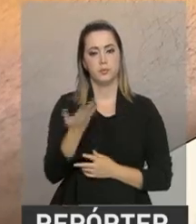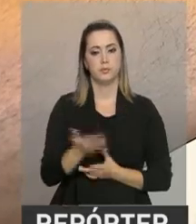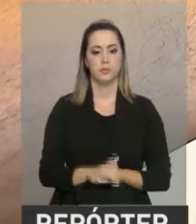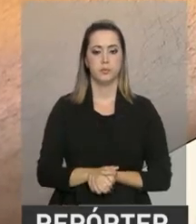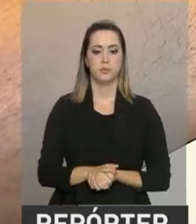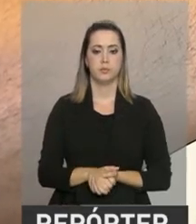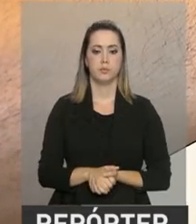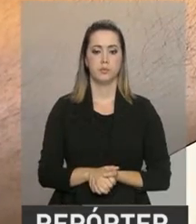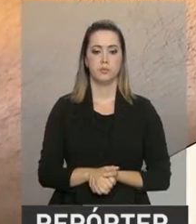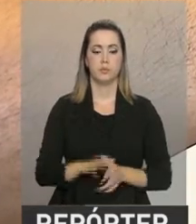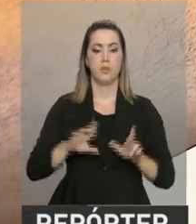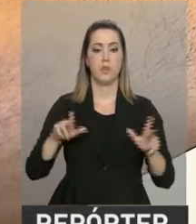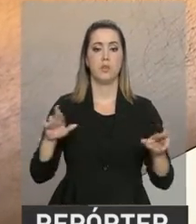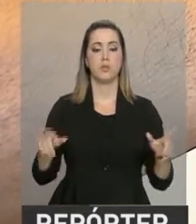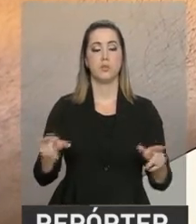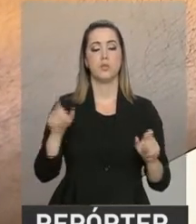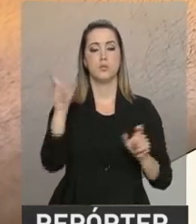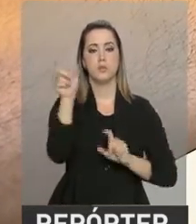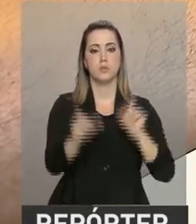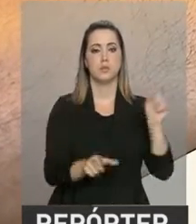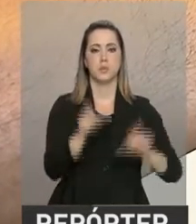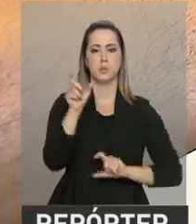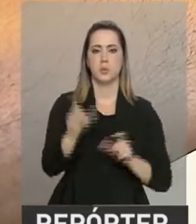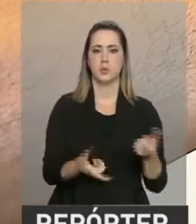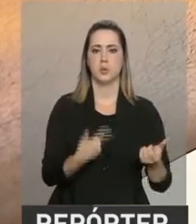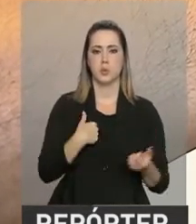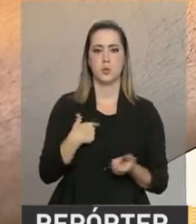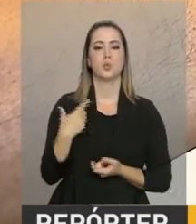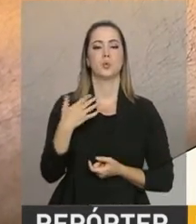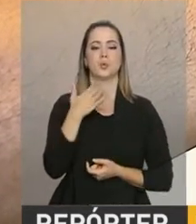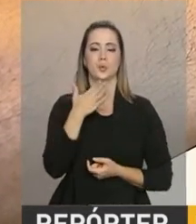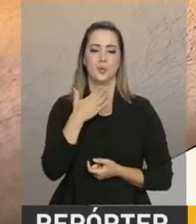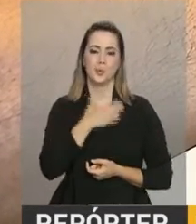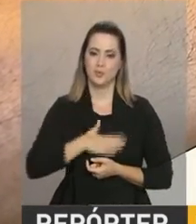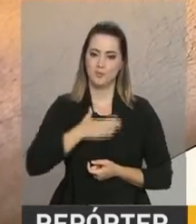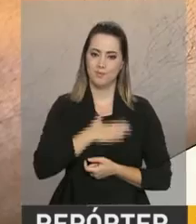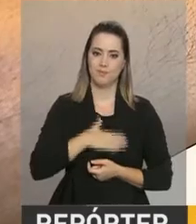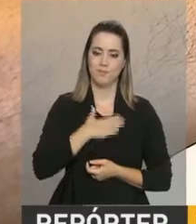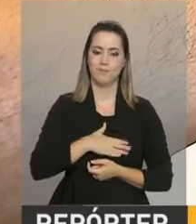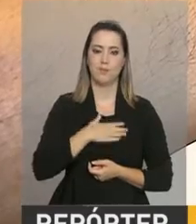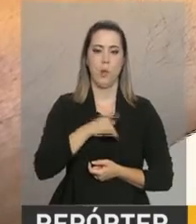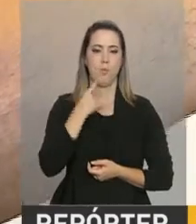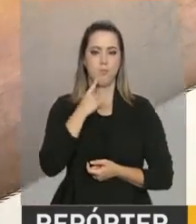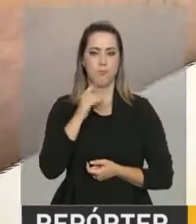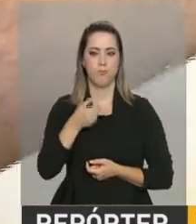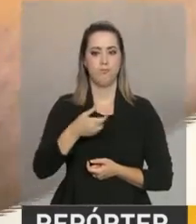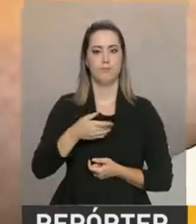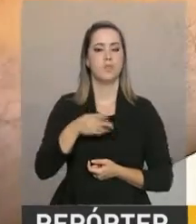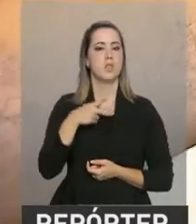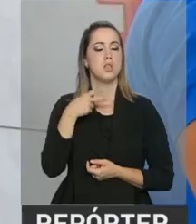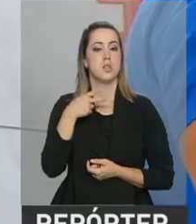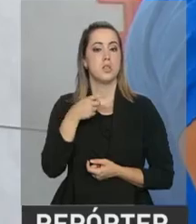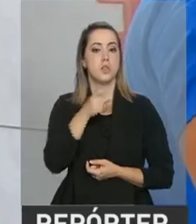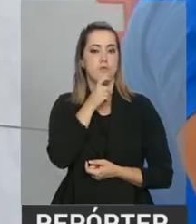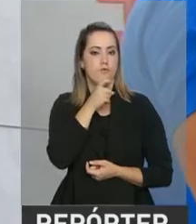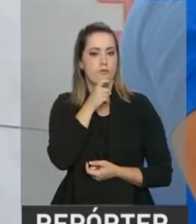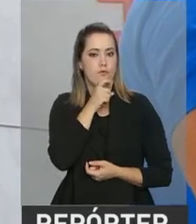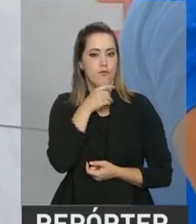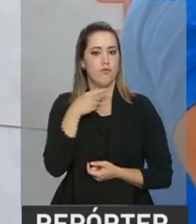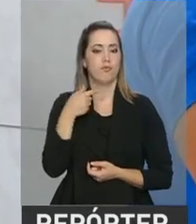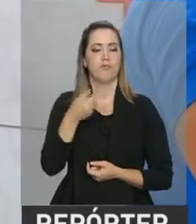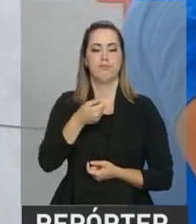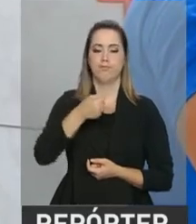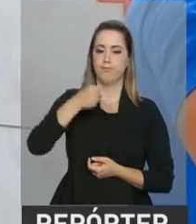muita gente não abre mão de uma cerveja gelada depois de um dia estressante no trabalho ou simplesmente